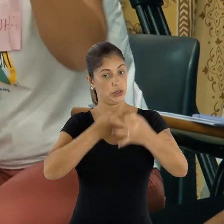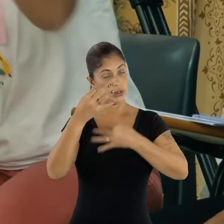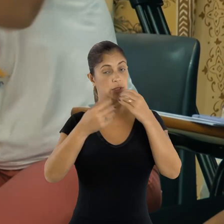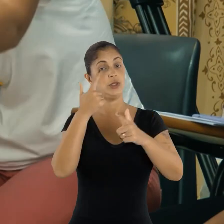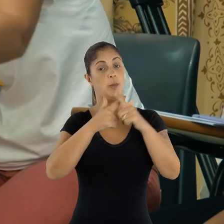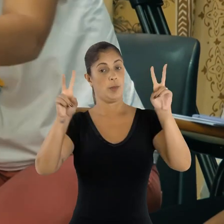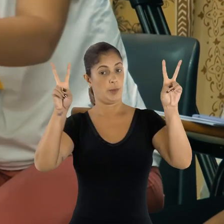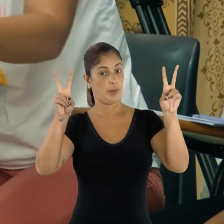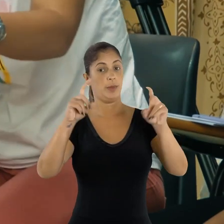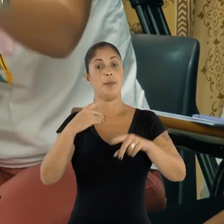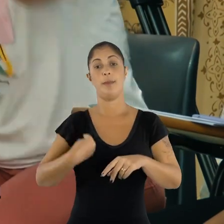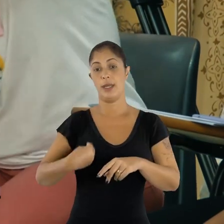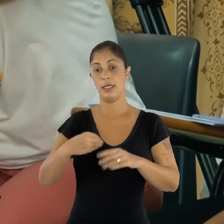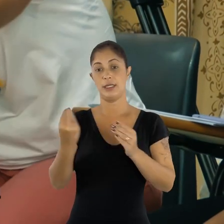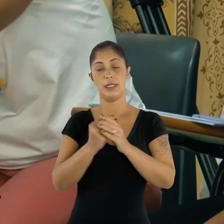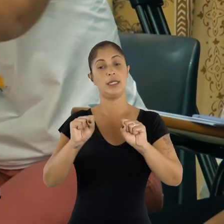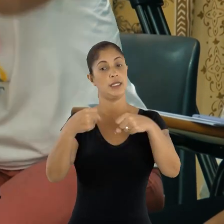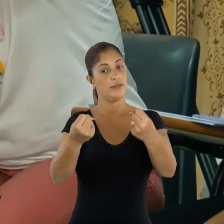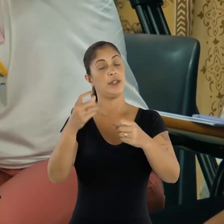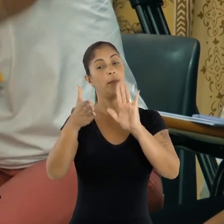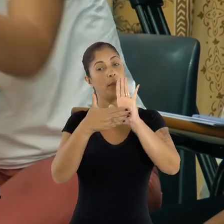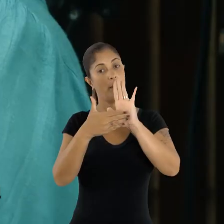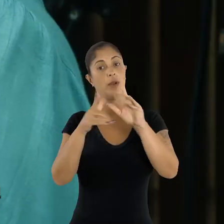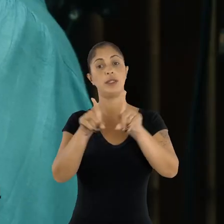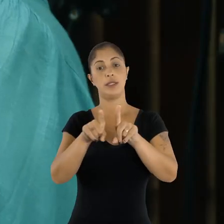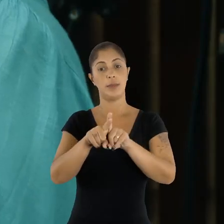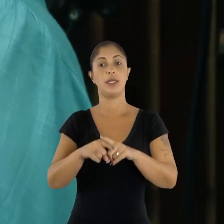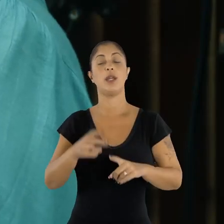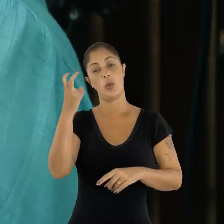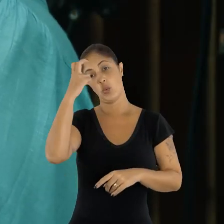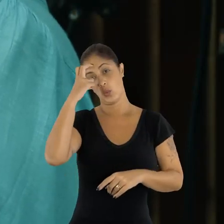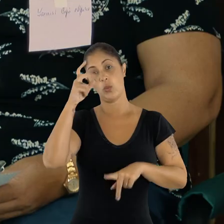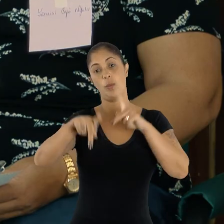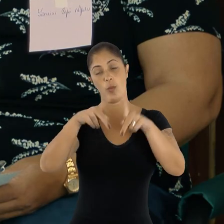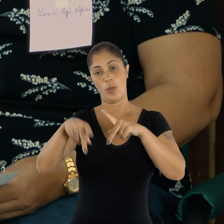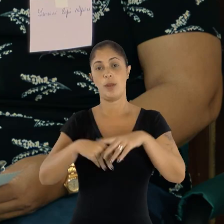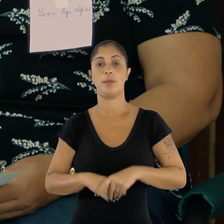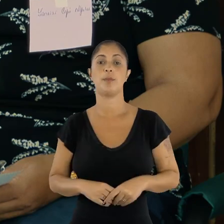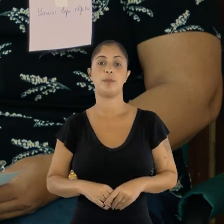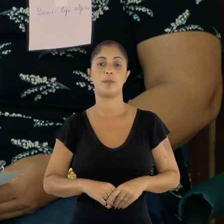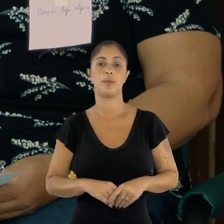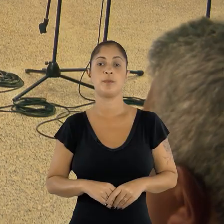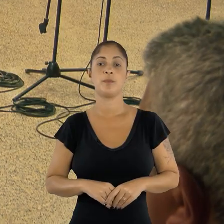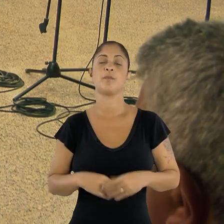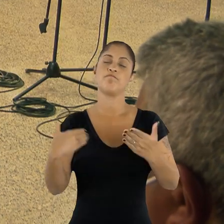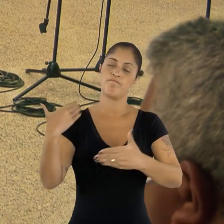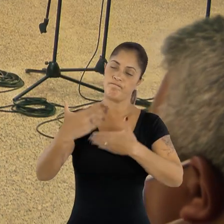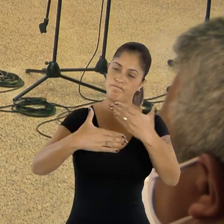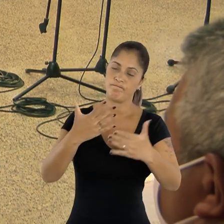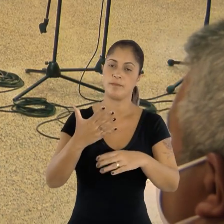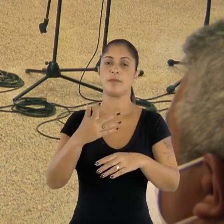democrática, tanto discutindo criticamente a problemática, propondo, participando e defendendo sua própria proposta, e com